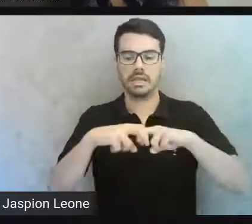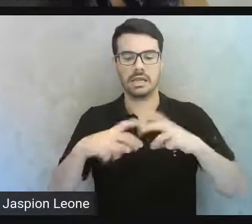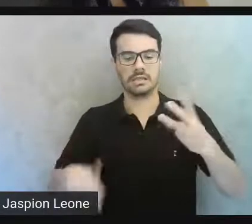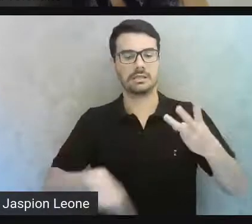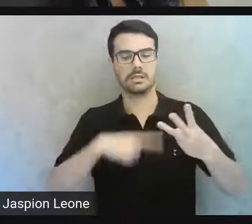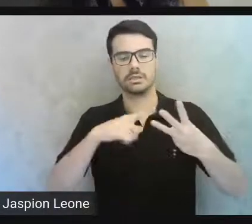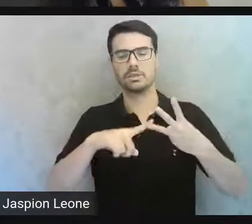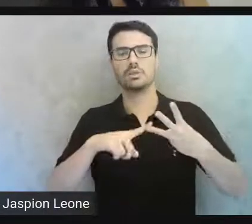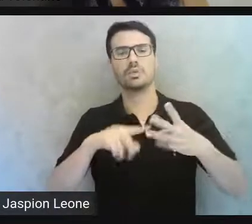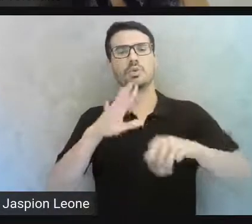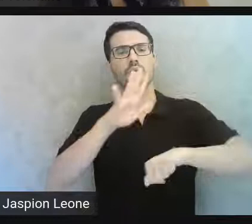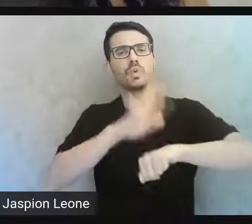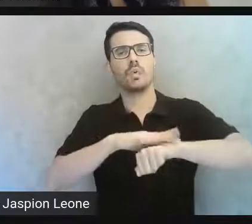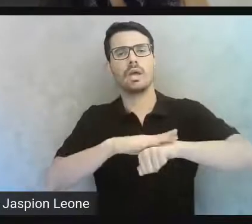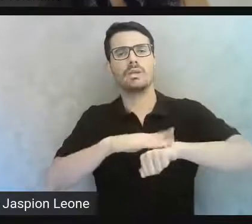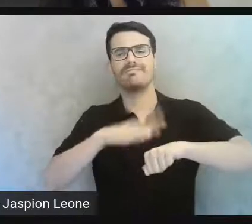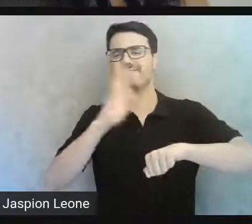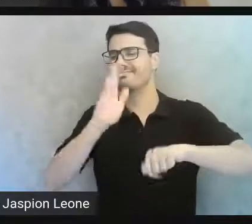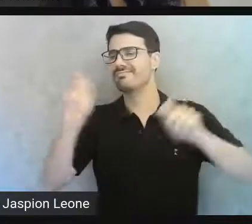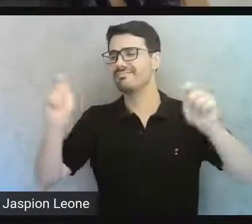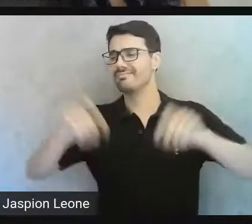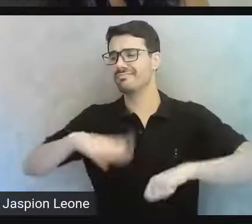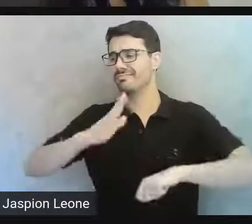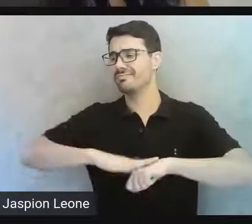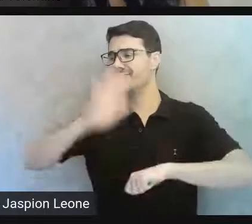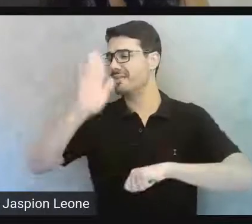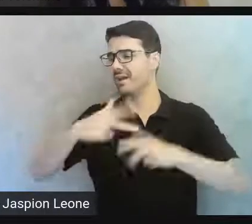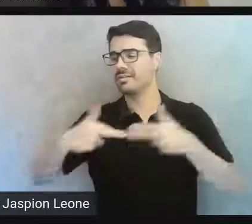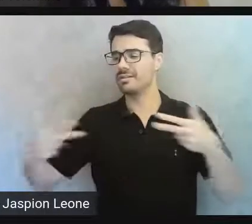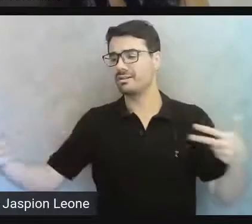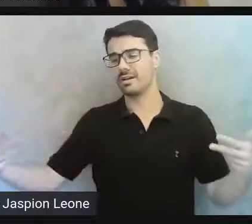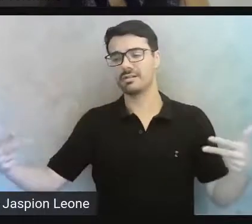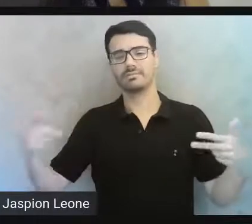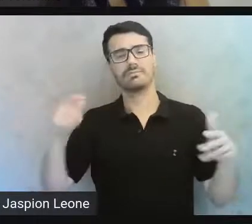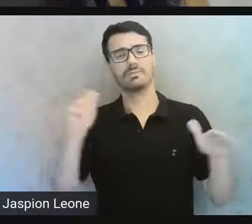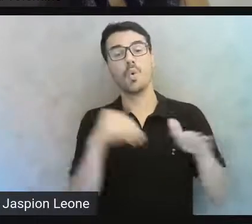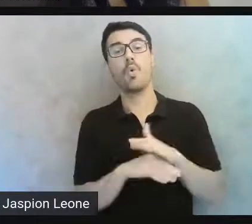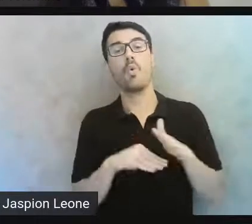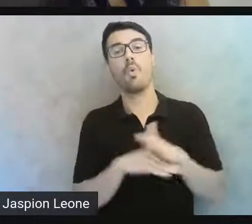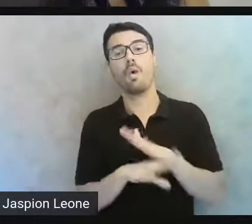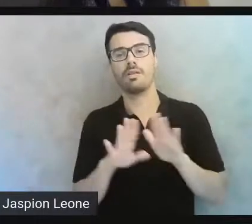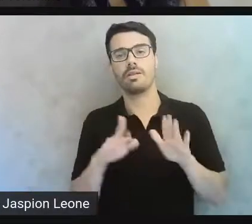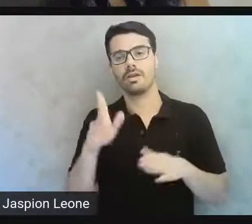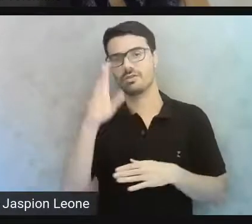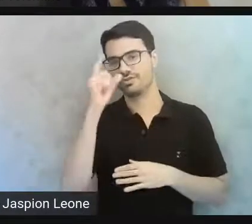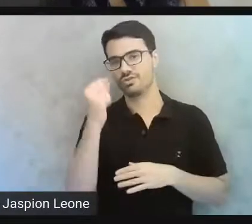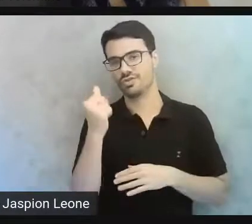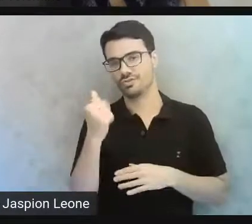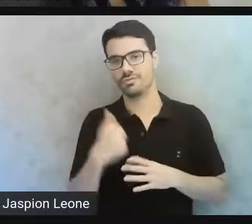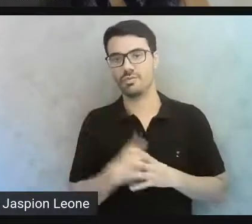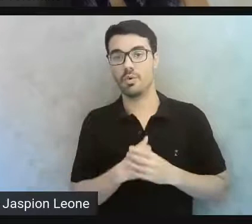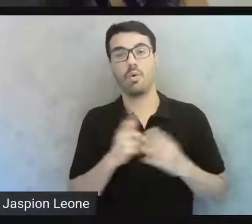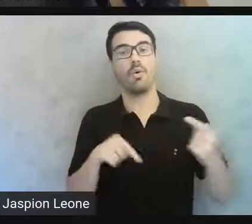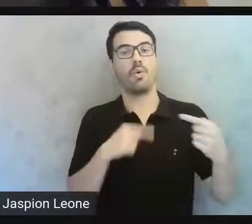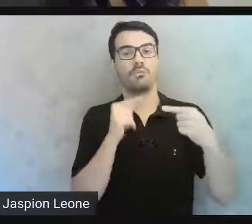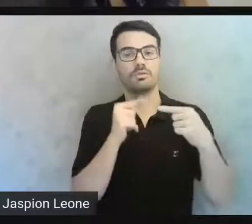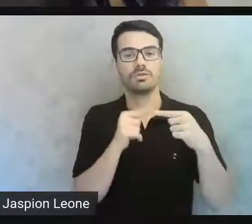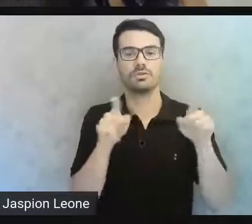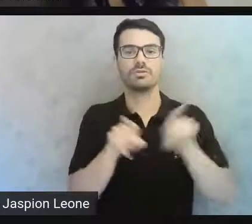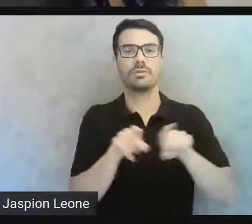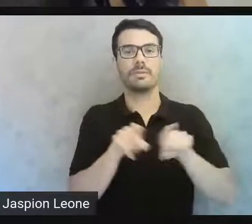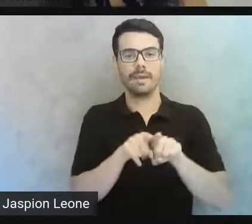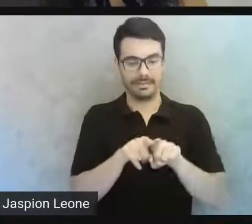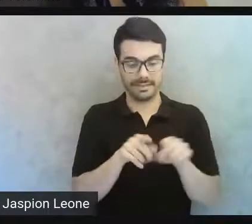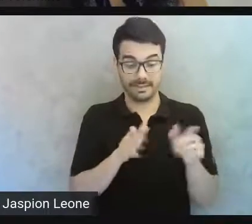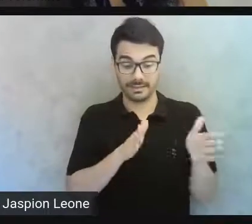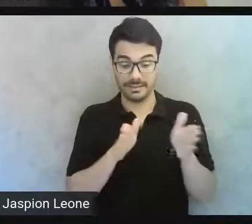coisas mais variadas que podem acontecer. Então, outro exemplo de um objetivo de curto prazo aí, que quando a gente